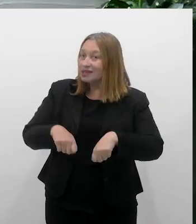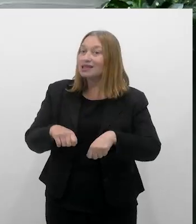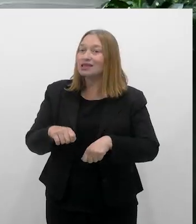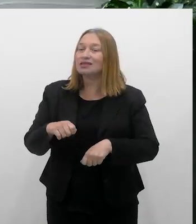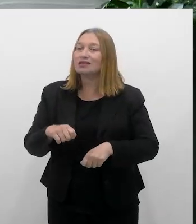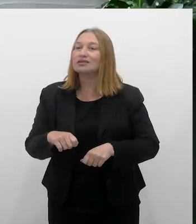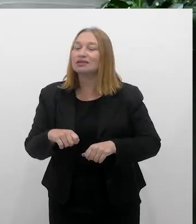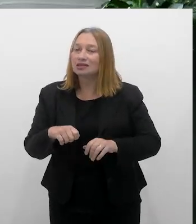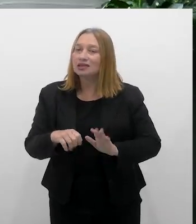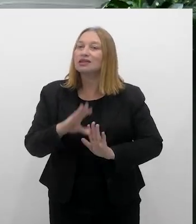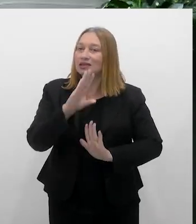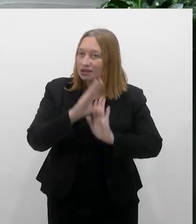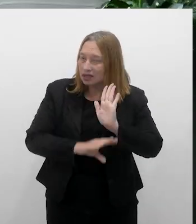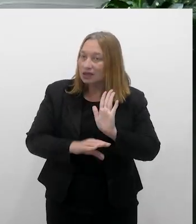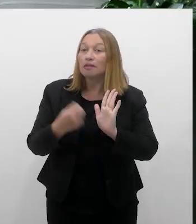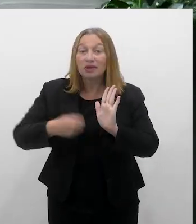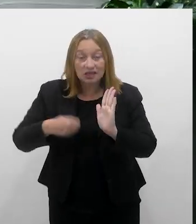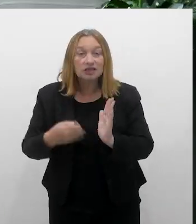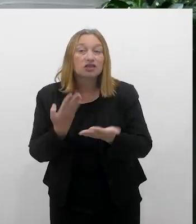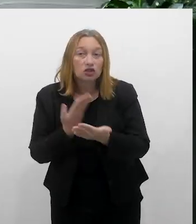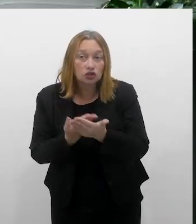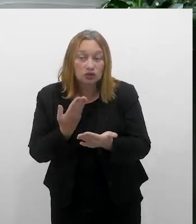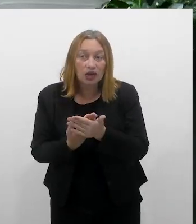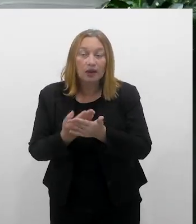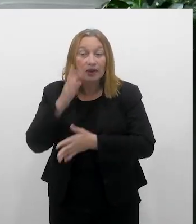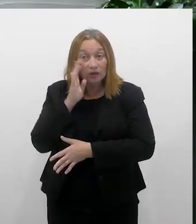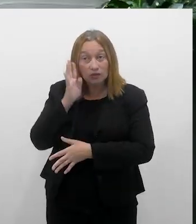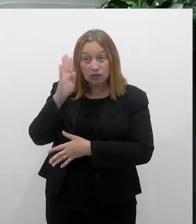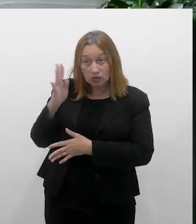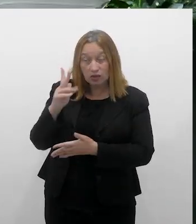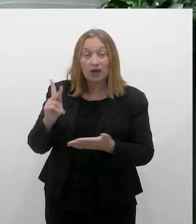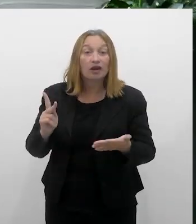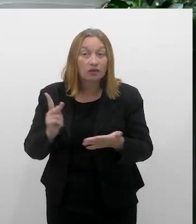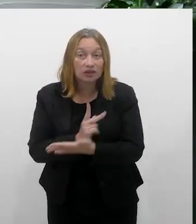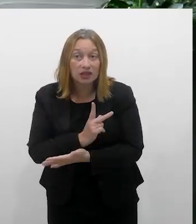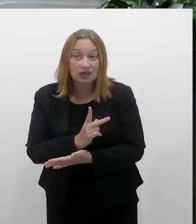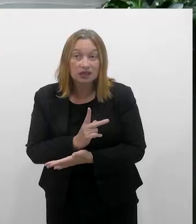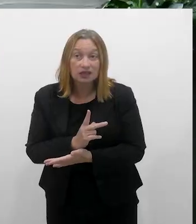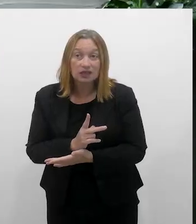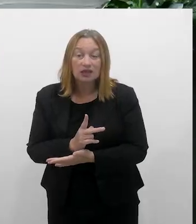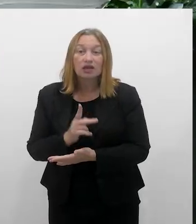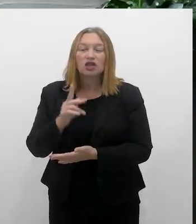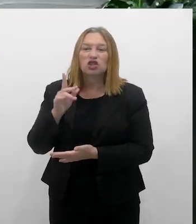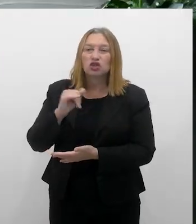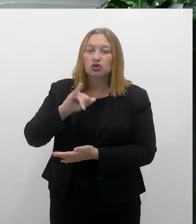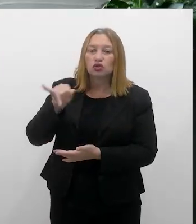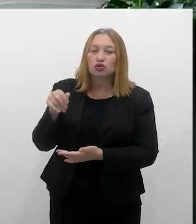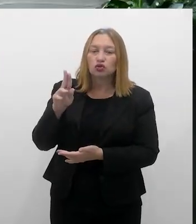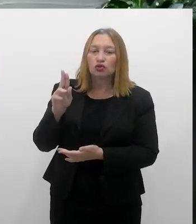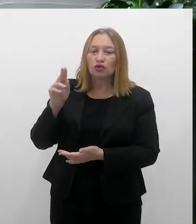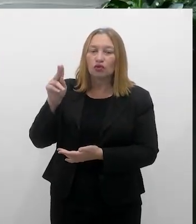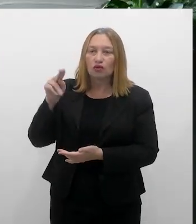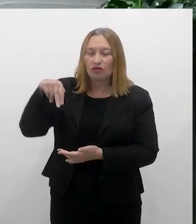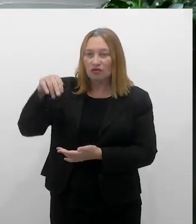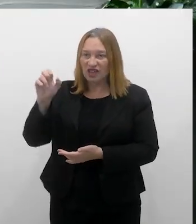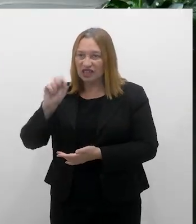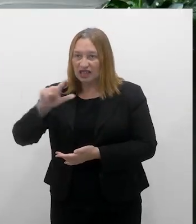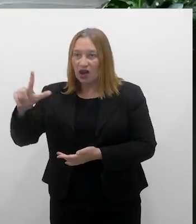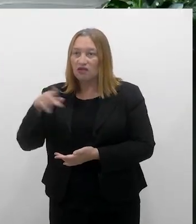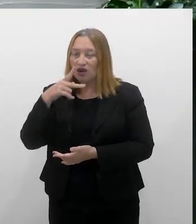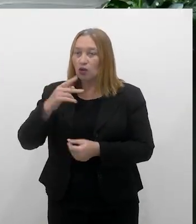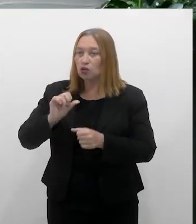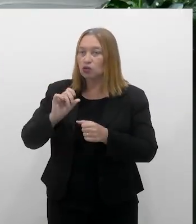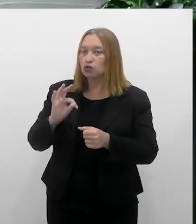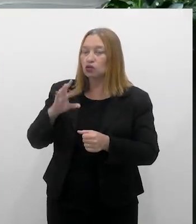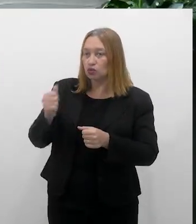é preciso ter esse certificado, é preciso estudar para que seus sonhos sejam melhores. Com certeza. Acho que o Juvenal falou tudo. Eu